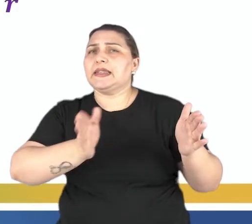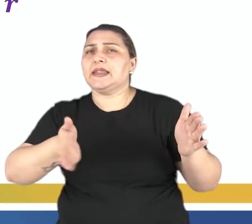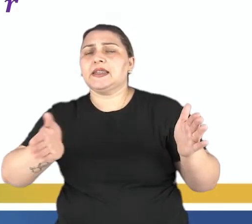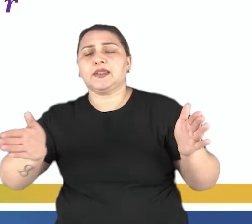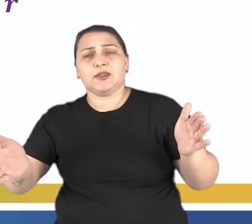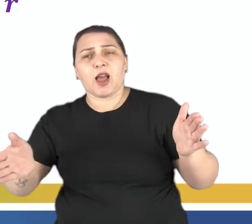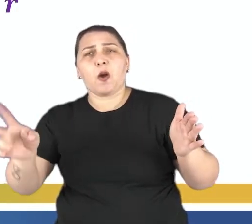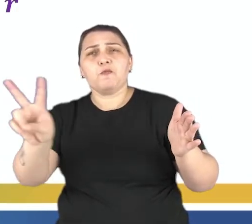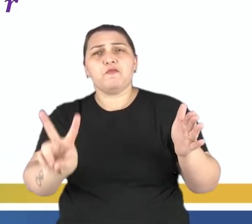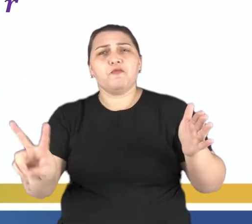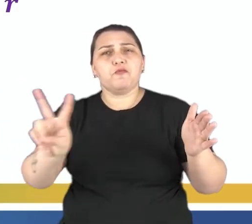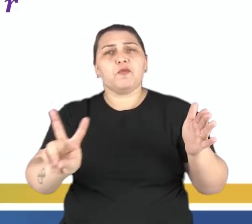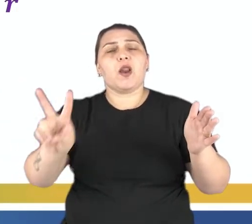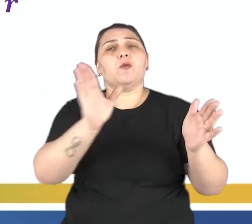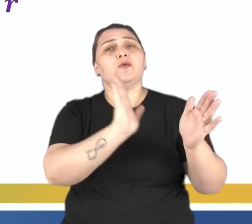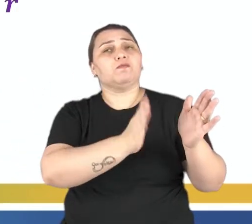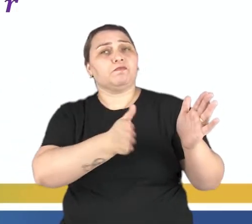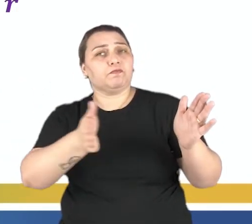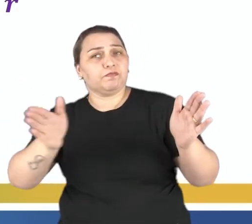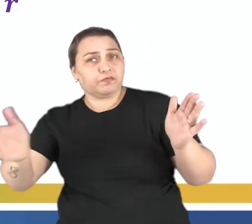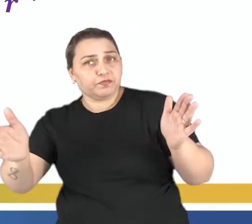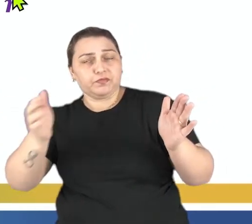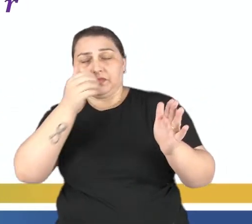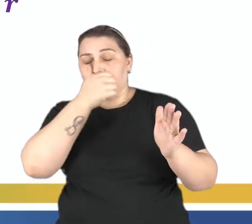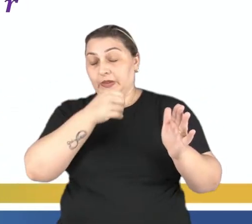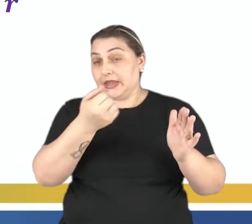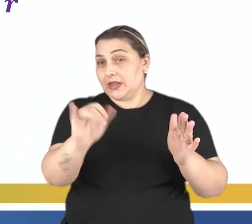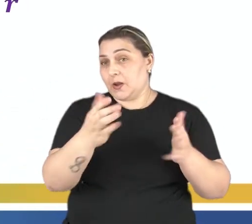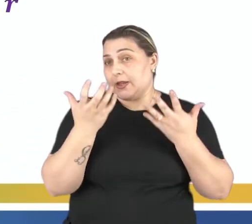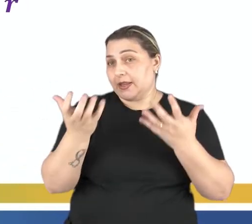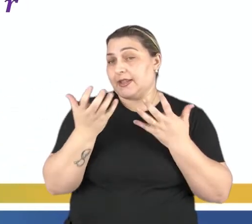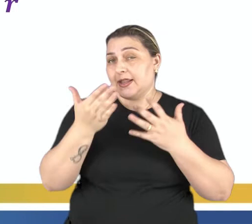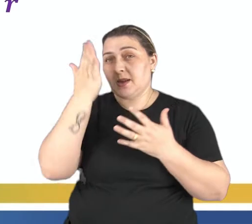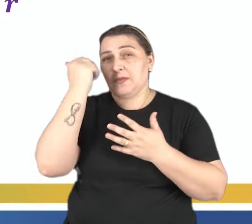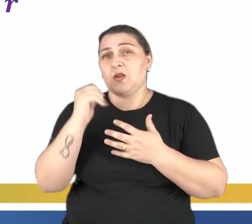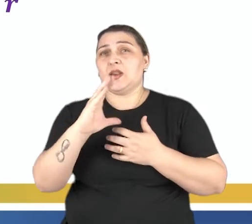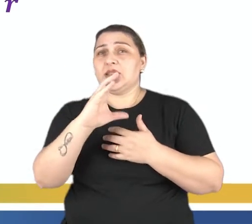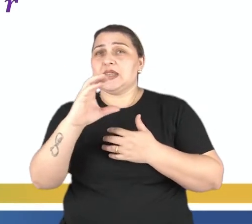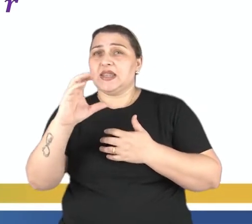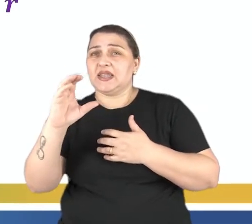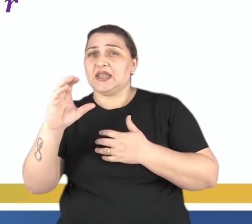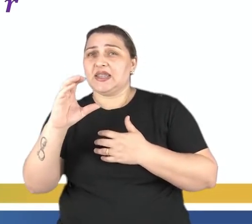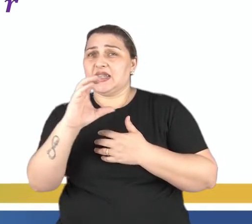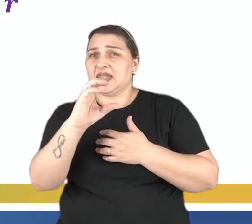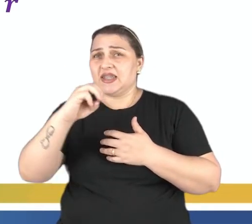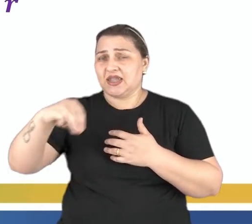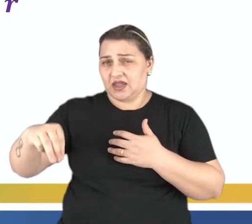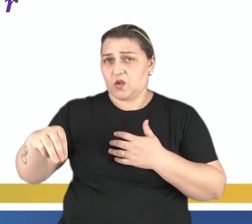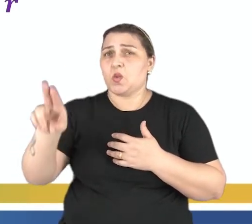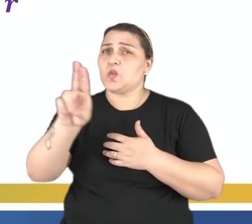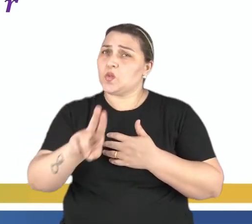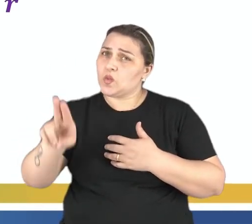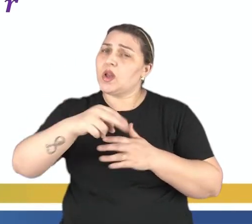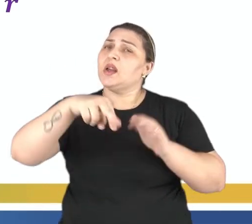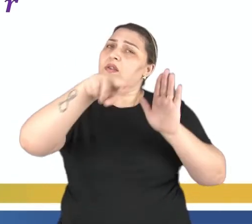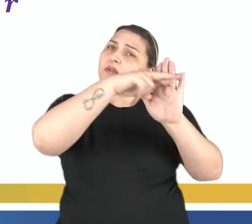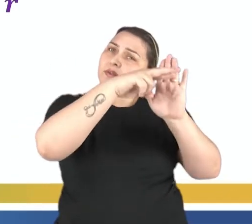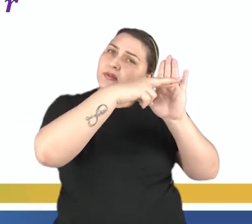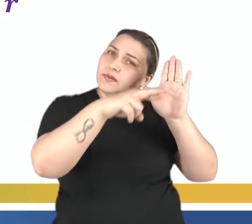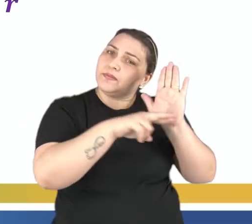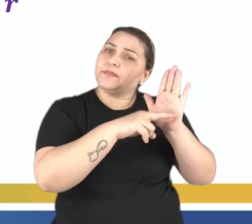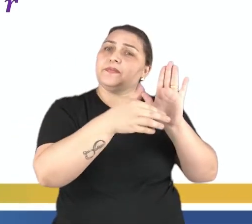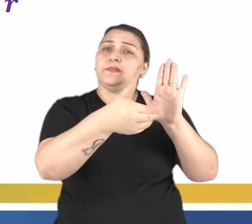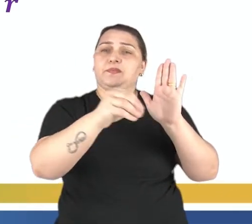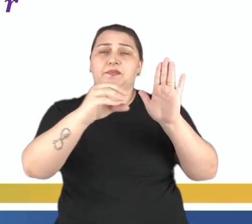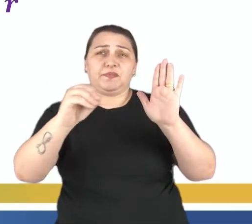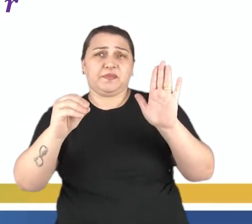qual é o valor de qualquer termo dessa sequência. Se eu quisesse saber o 100º termo, eu ia utilizar essa relação. A 100